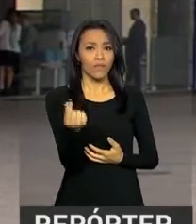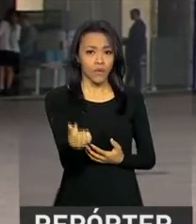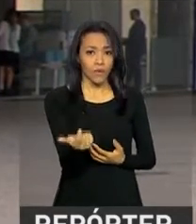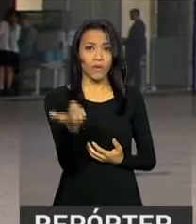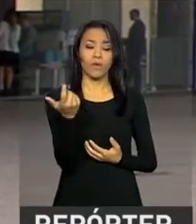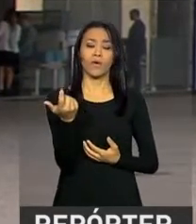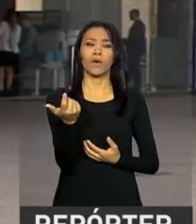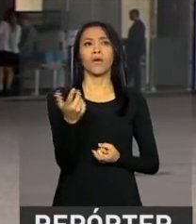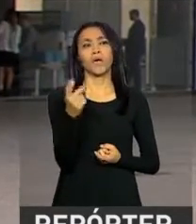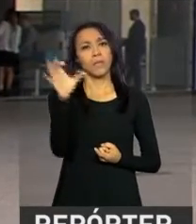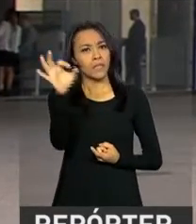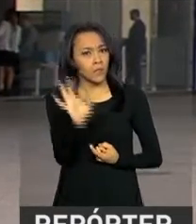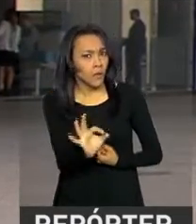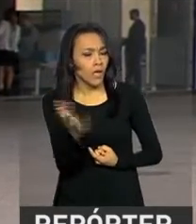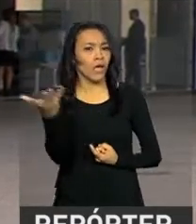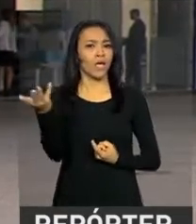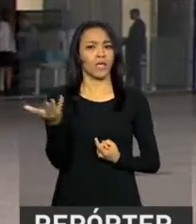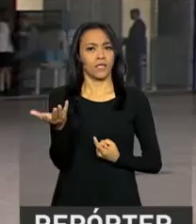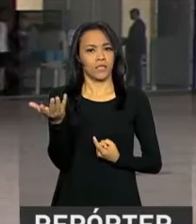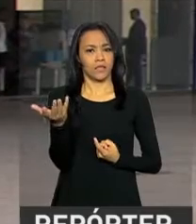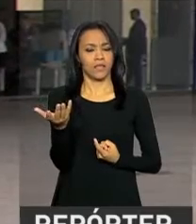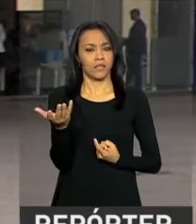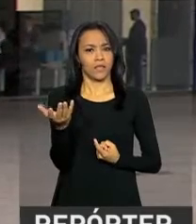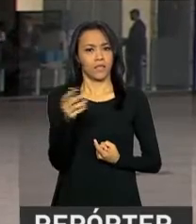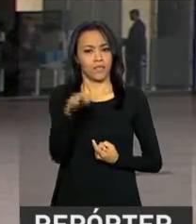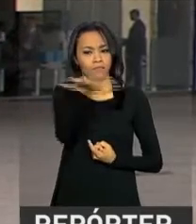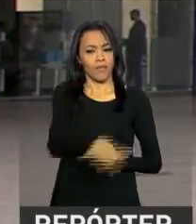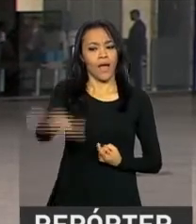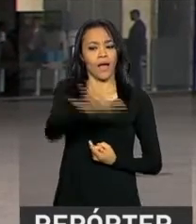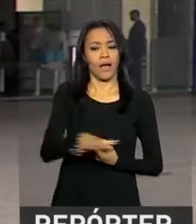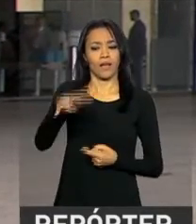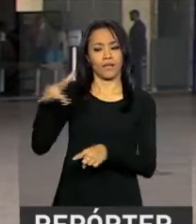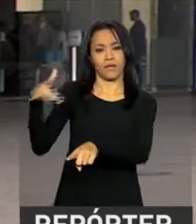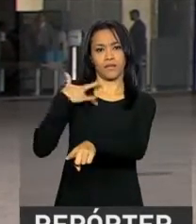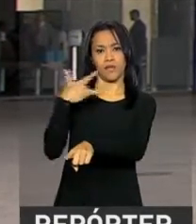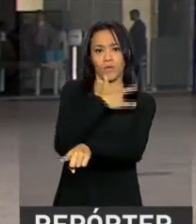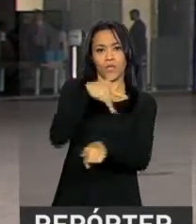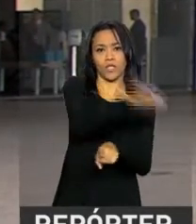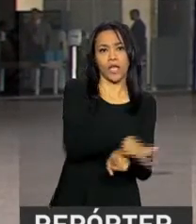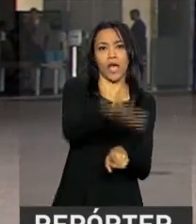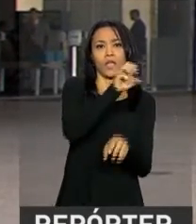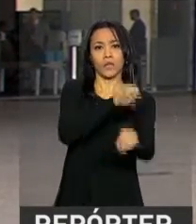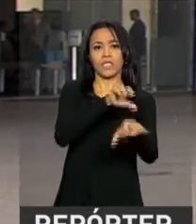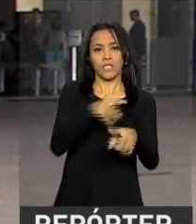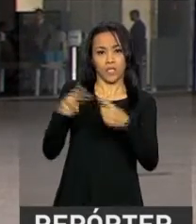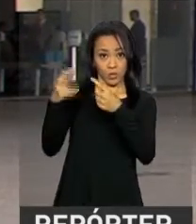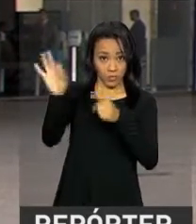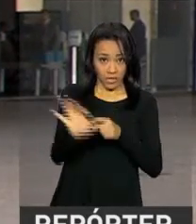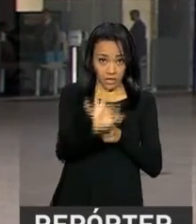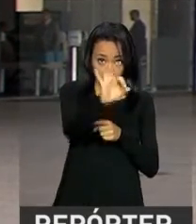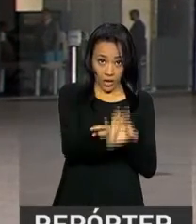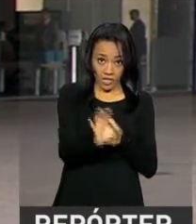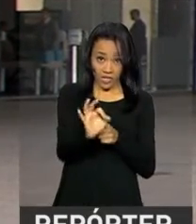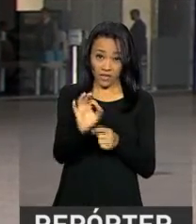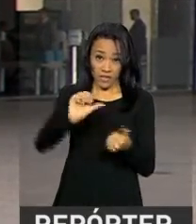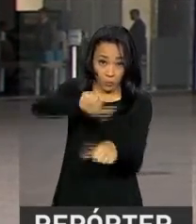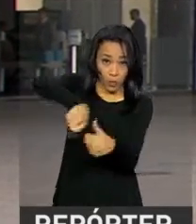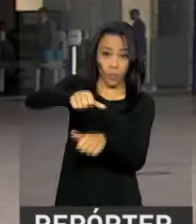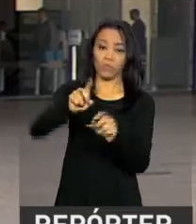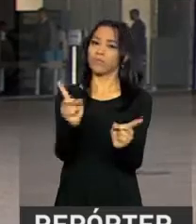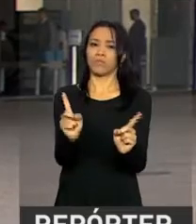os percentuais destinados à saúde e à educação, eles não vão ser modificados. Michel Temer